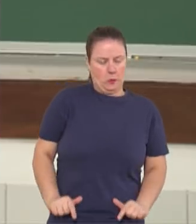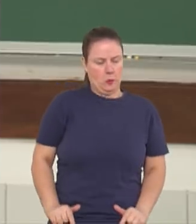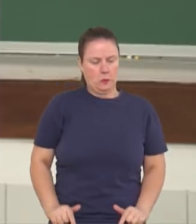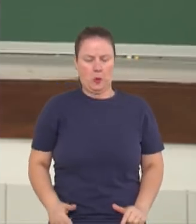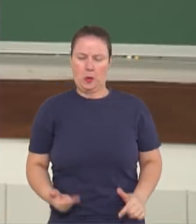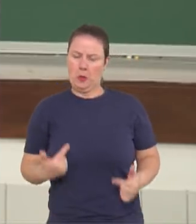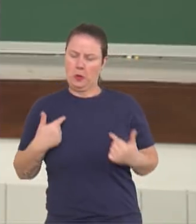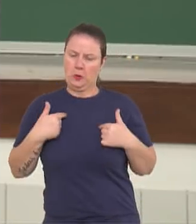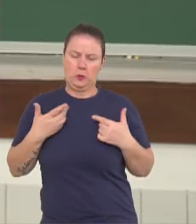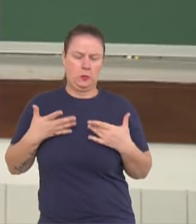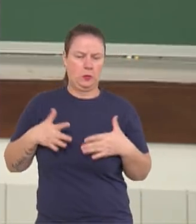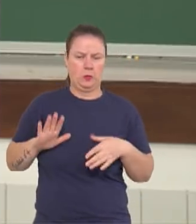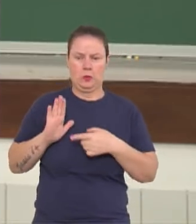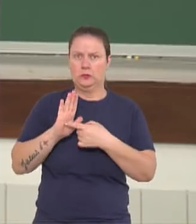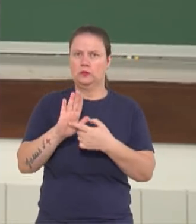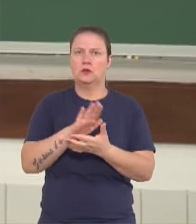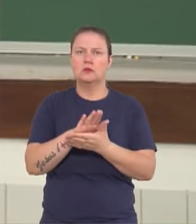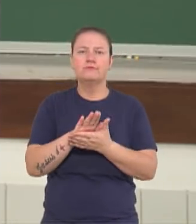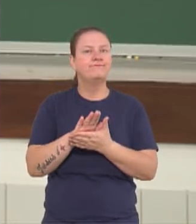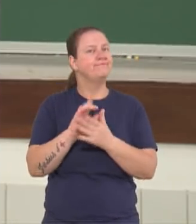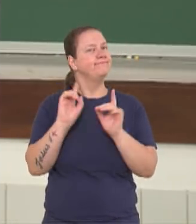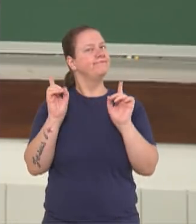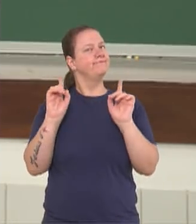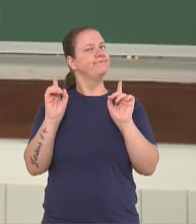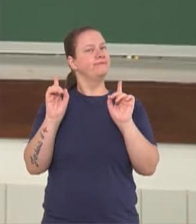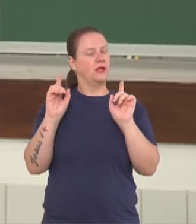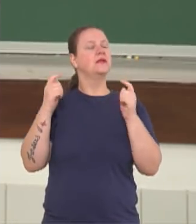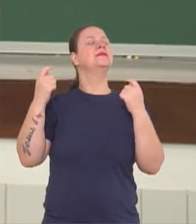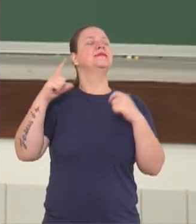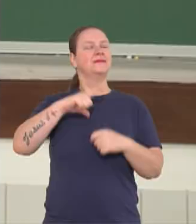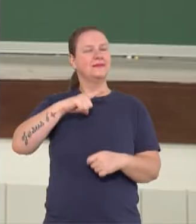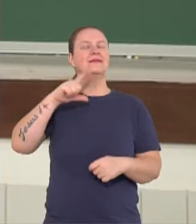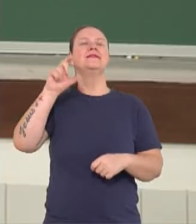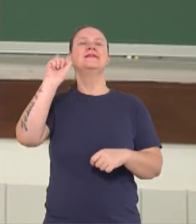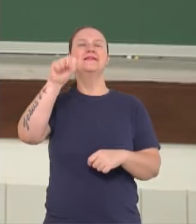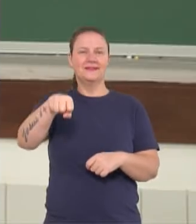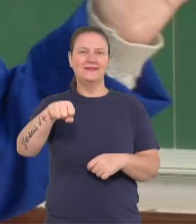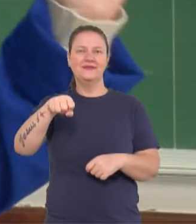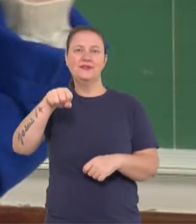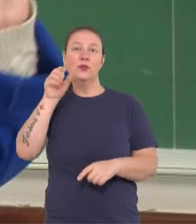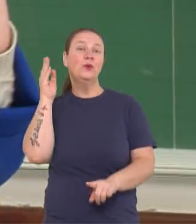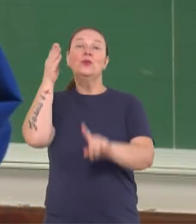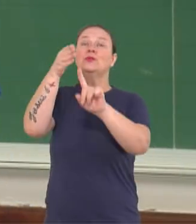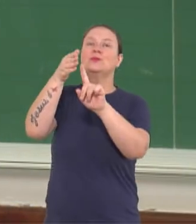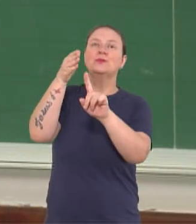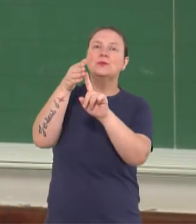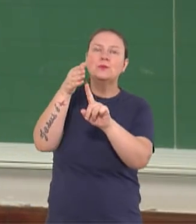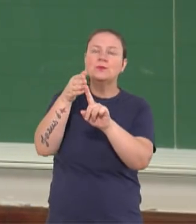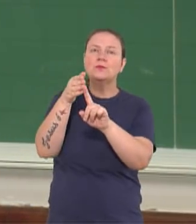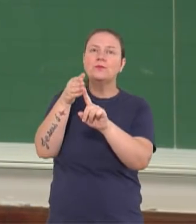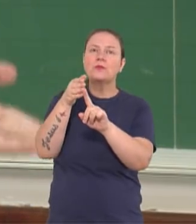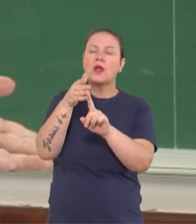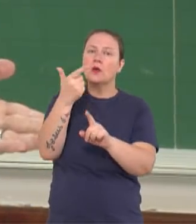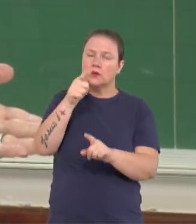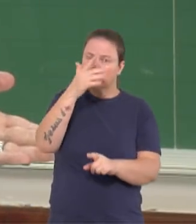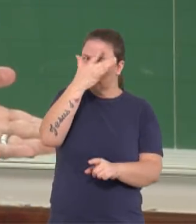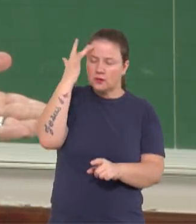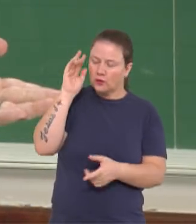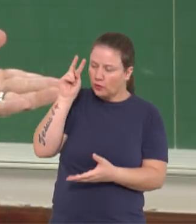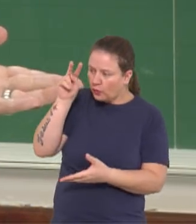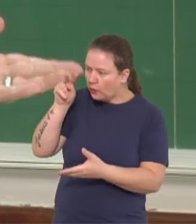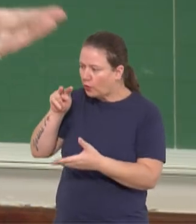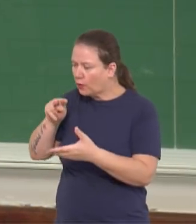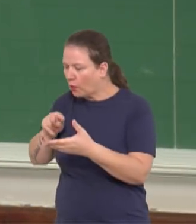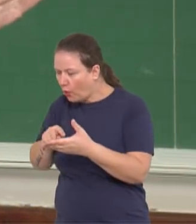intenção de passar uma mensagem para alguém que vá ler essa mensagem, né, ou ouvir, né, se for